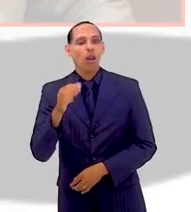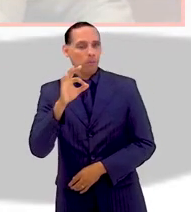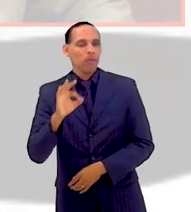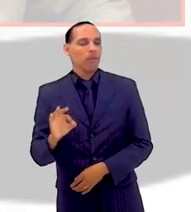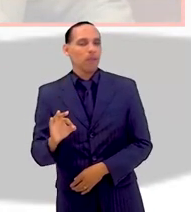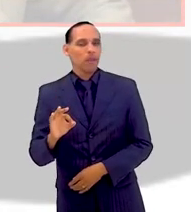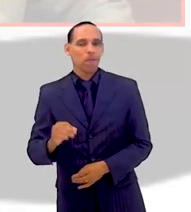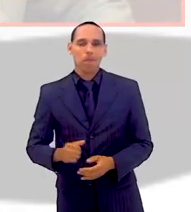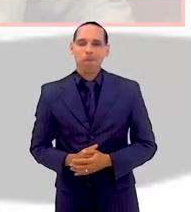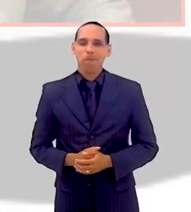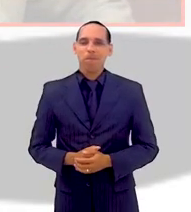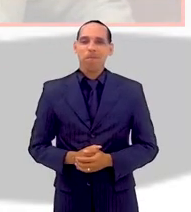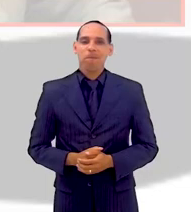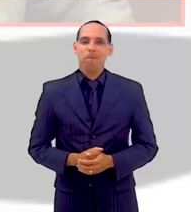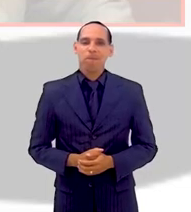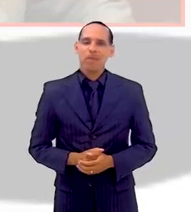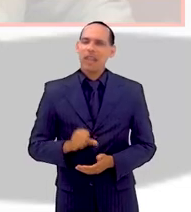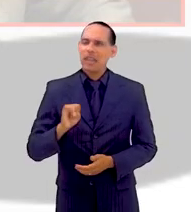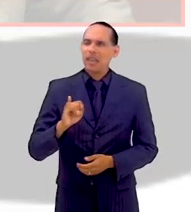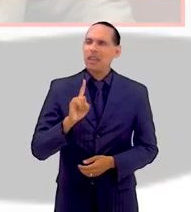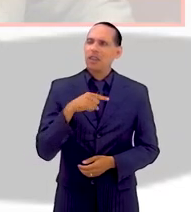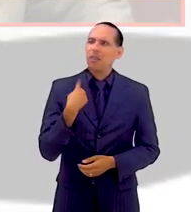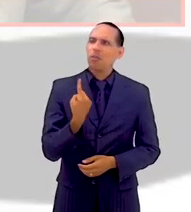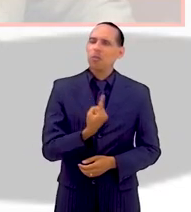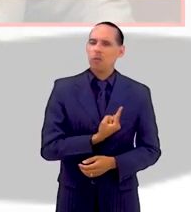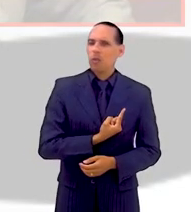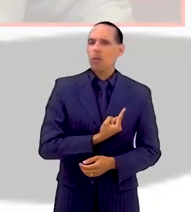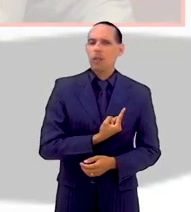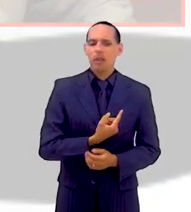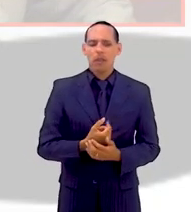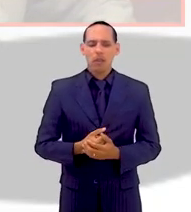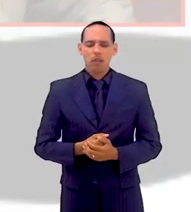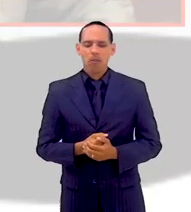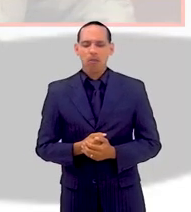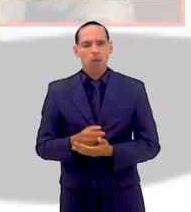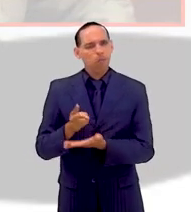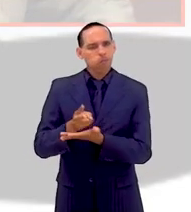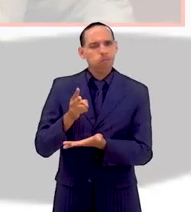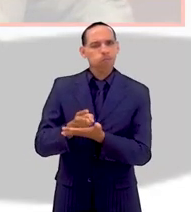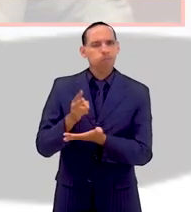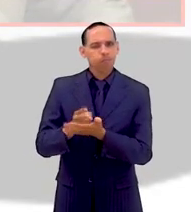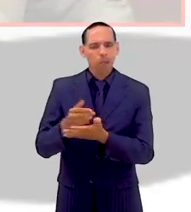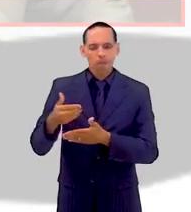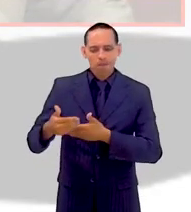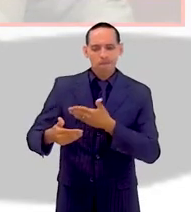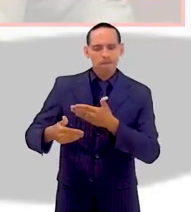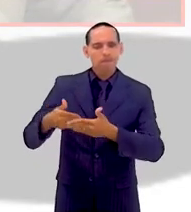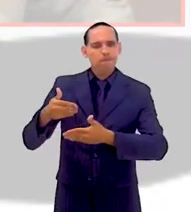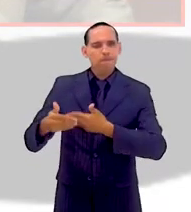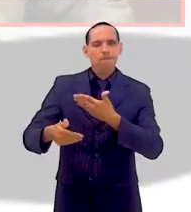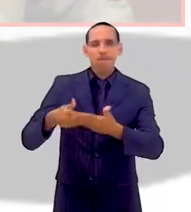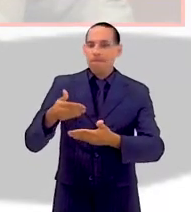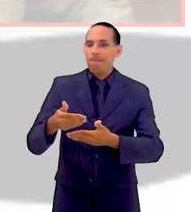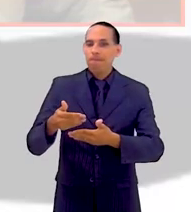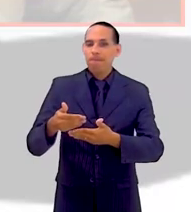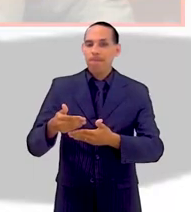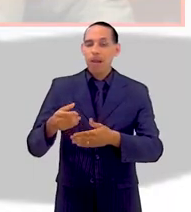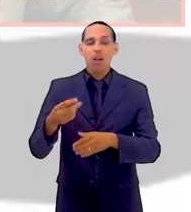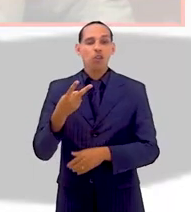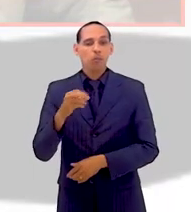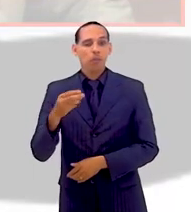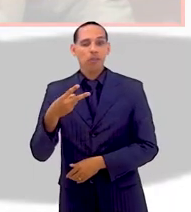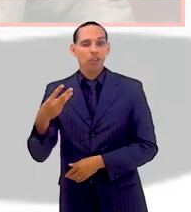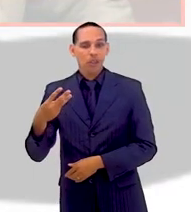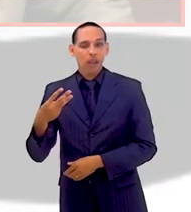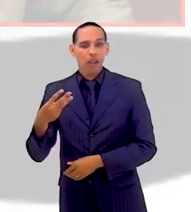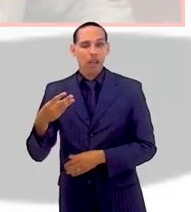12%, e acho que se nós tivermos essa continuidade desse processo, talvez cheguemos aí ao final de